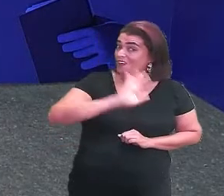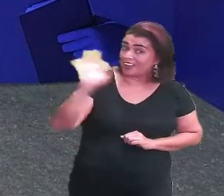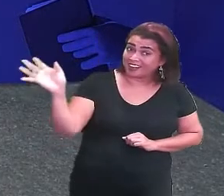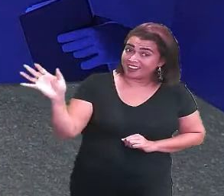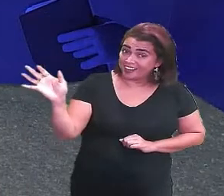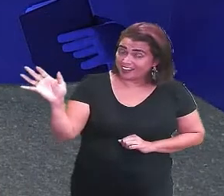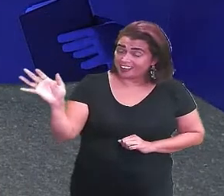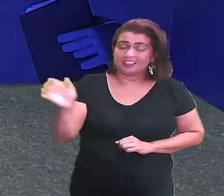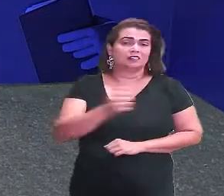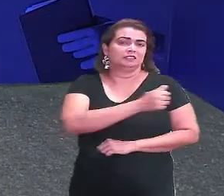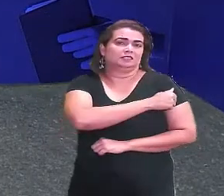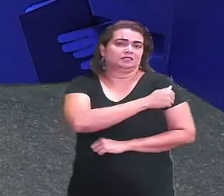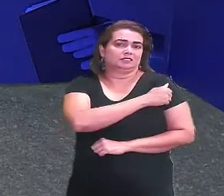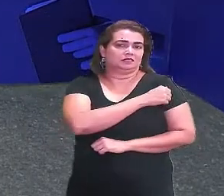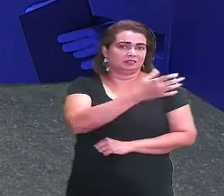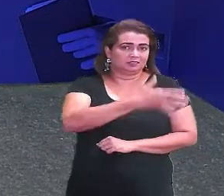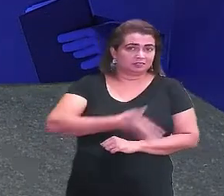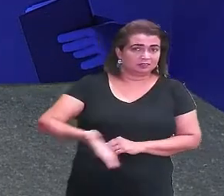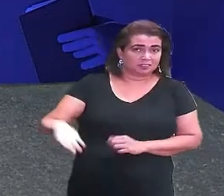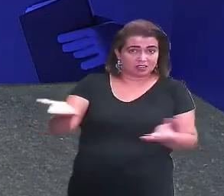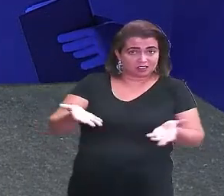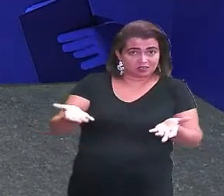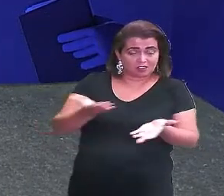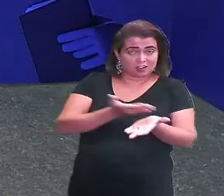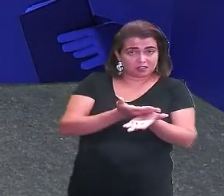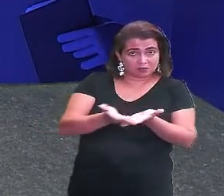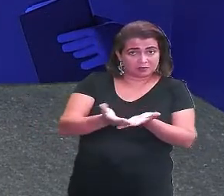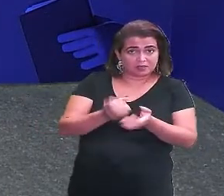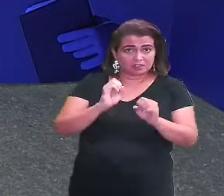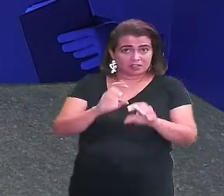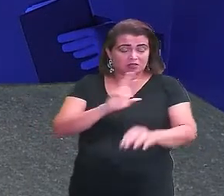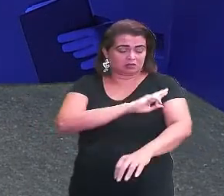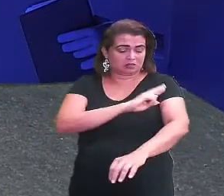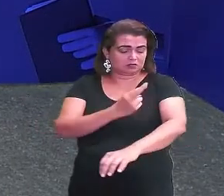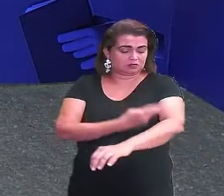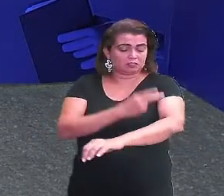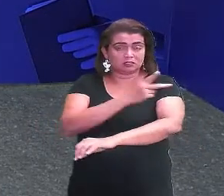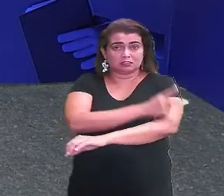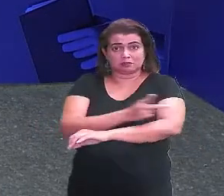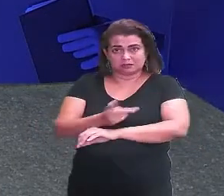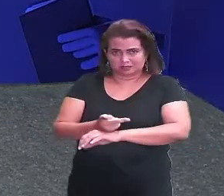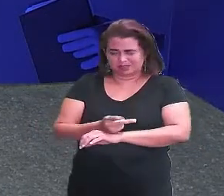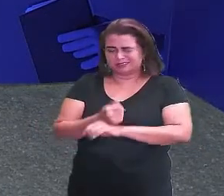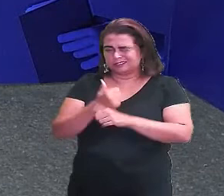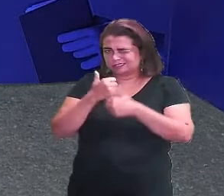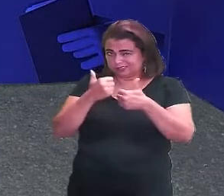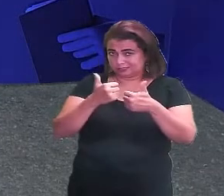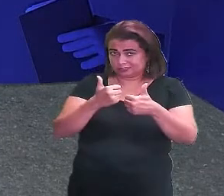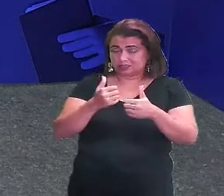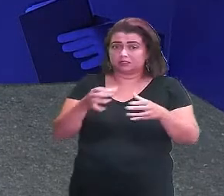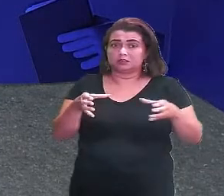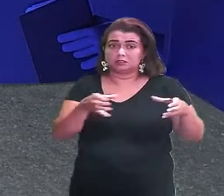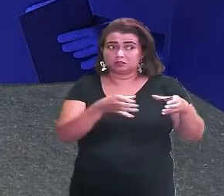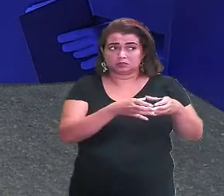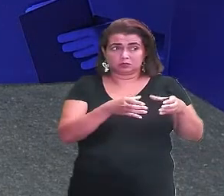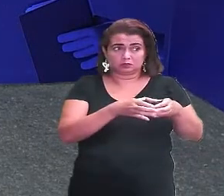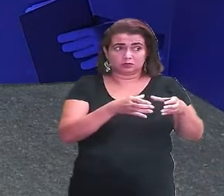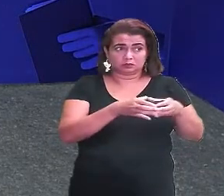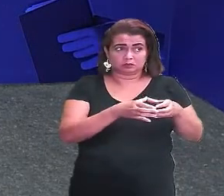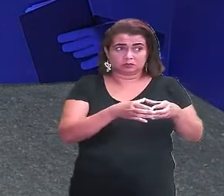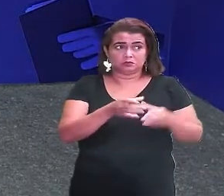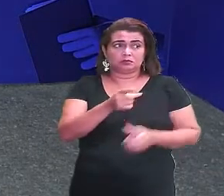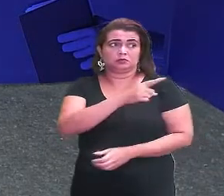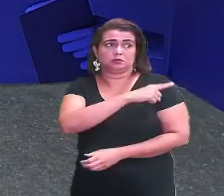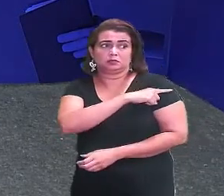Olá, pessoal! Vamos dar início à nossa aula de fortalecimento pedagógico, tá? Das turminhas do segundo e